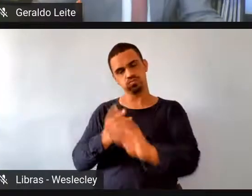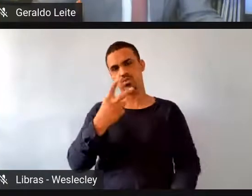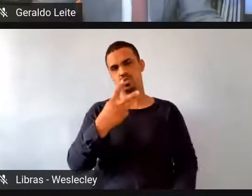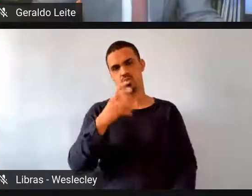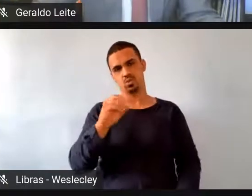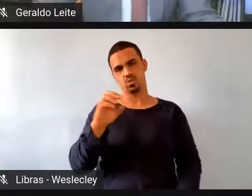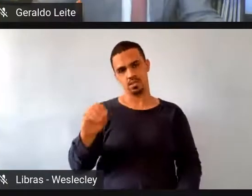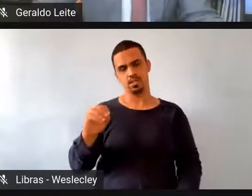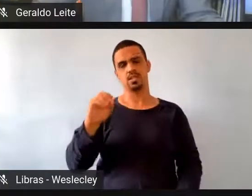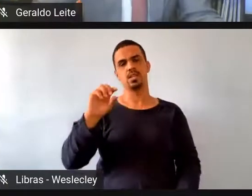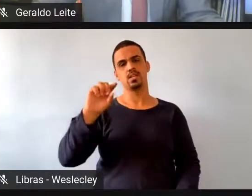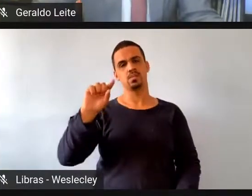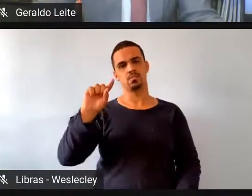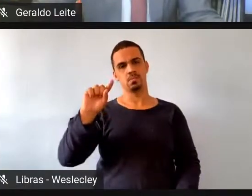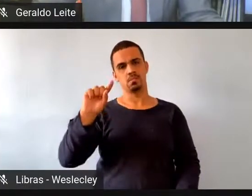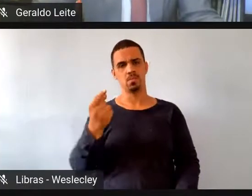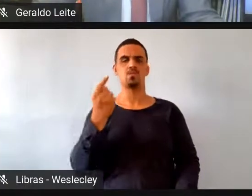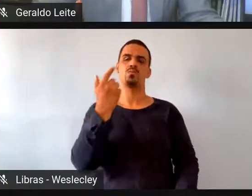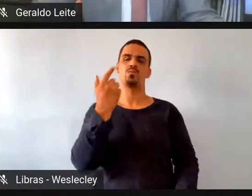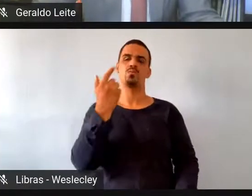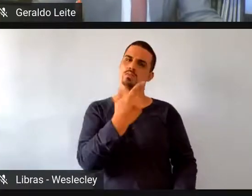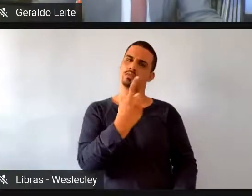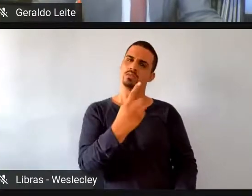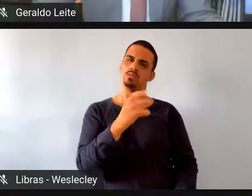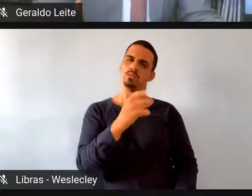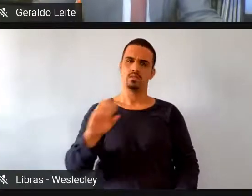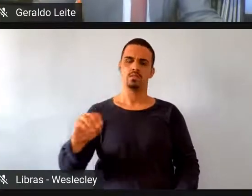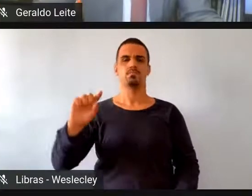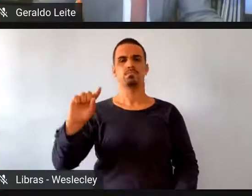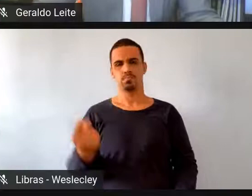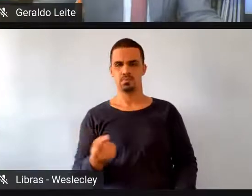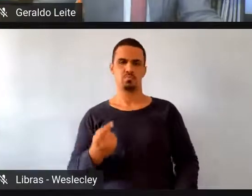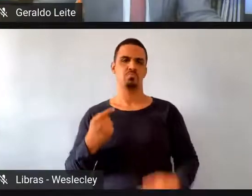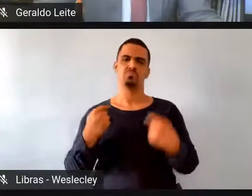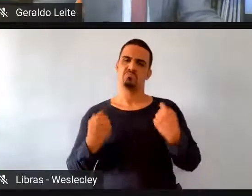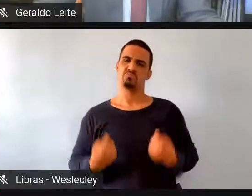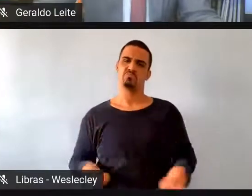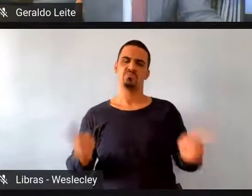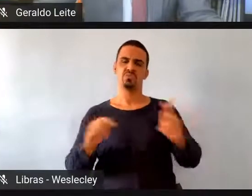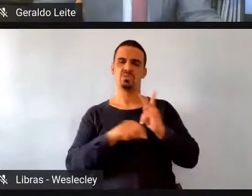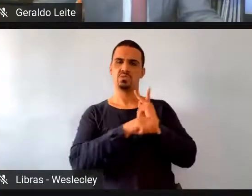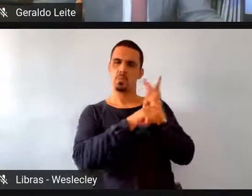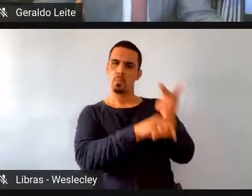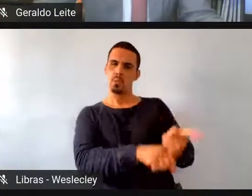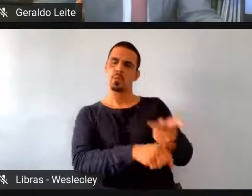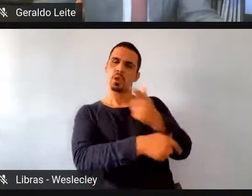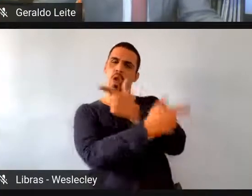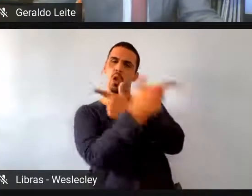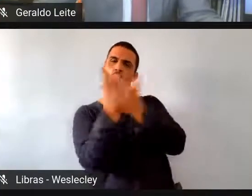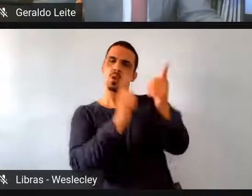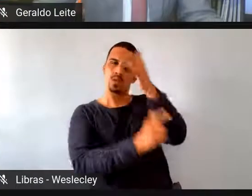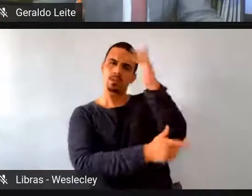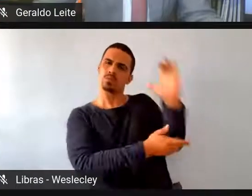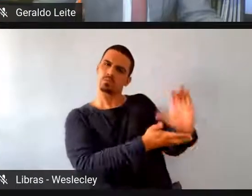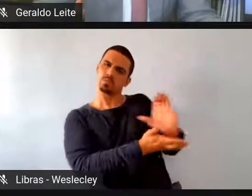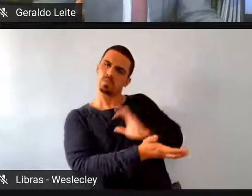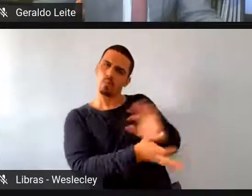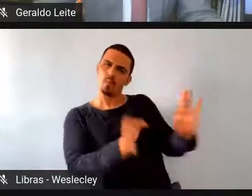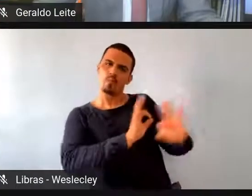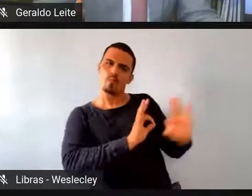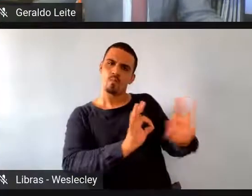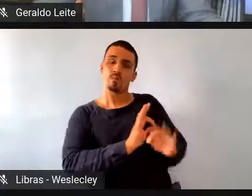milhões de reais para financiar a campanha e não tem que correr atrás de outras fontes, né? Se o patamar